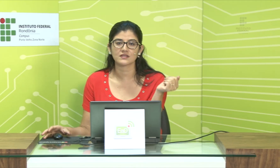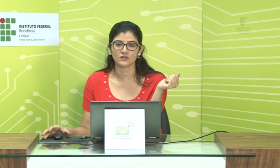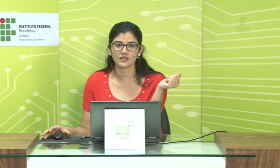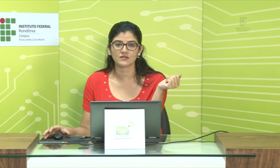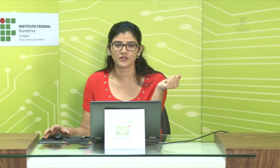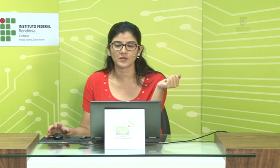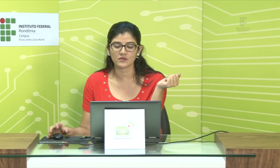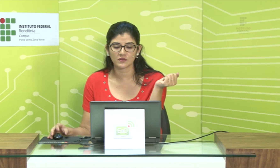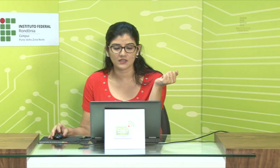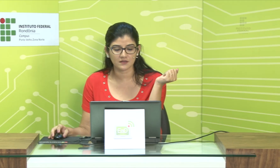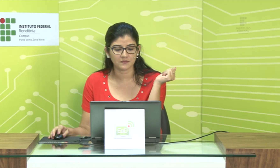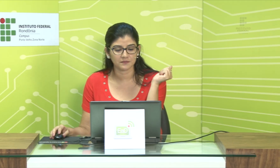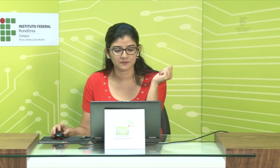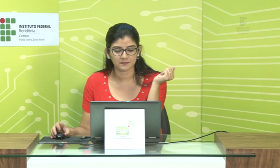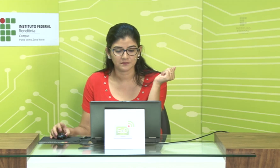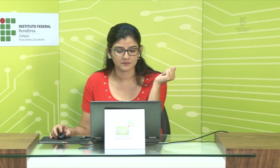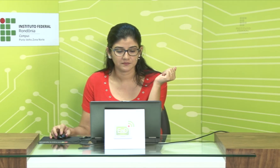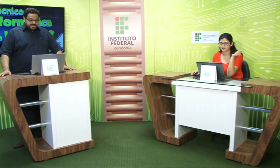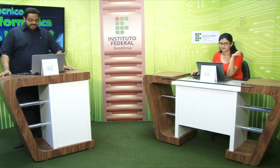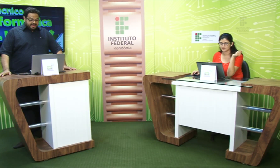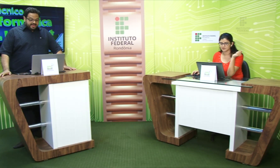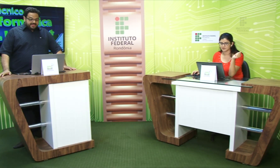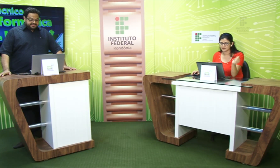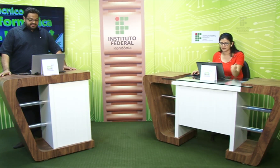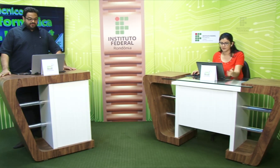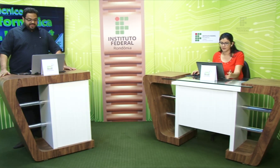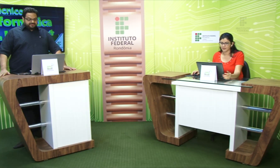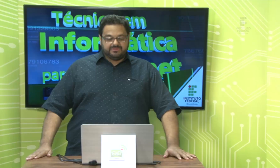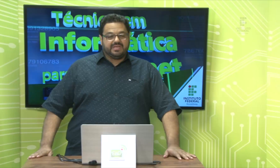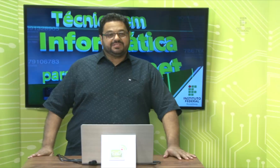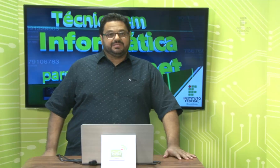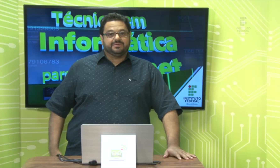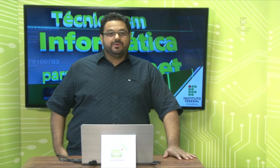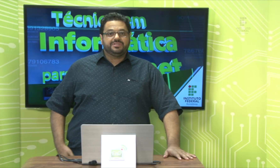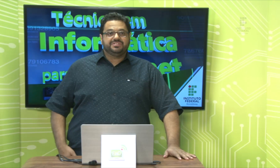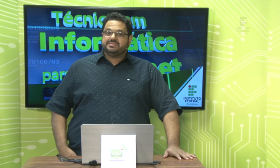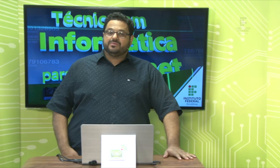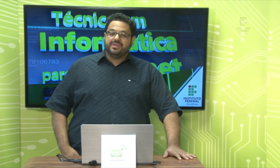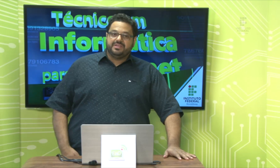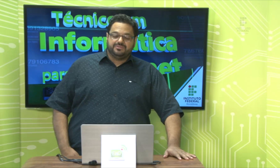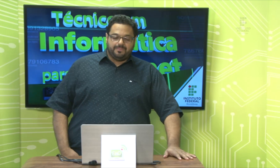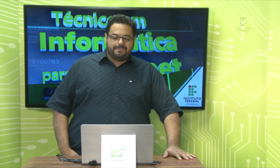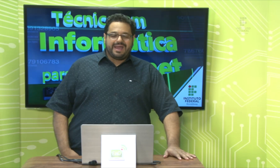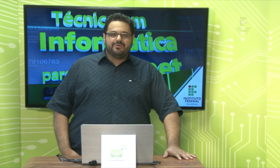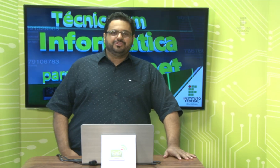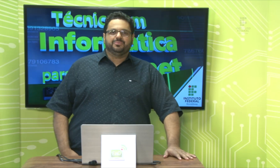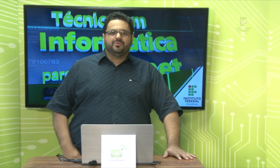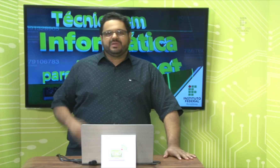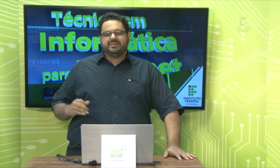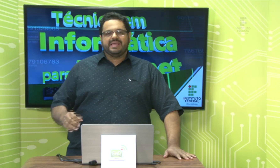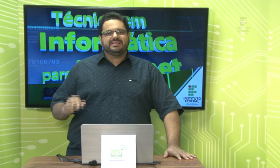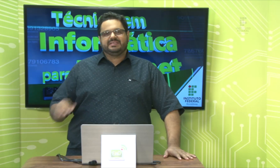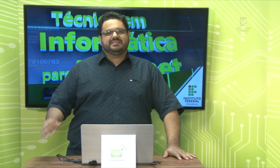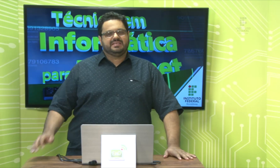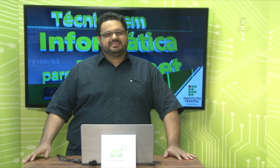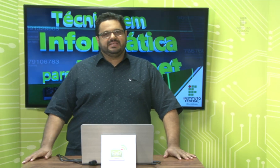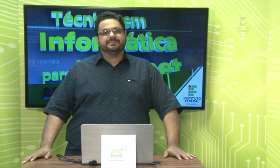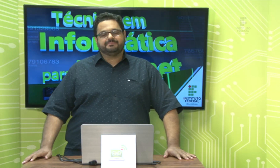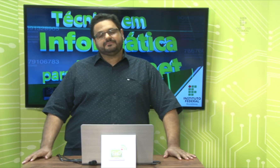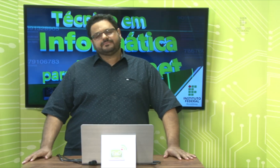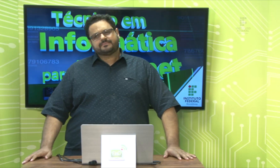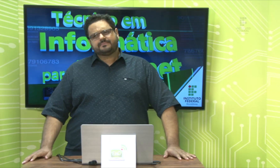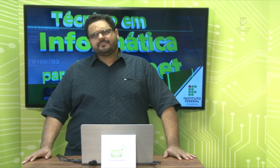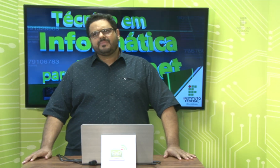se atualizando das informações. Disco rígido, tá, gente? Hoje, disco rígido para notebook tem que ser